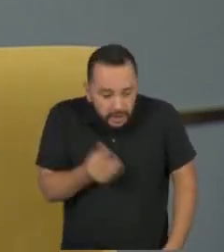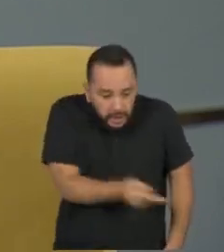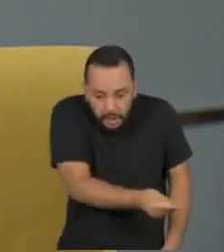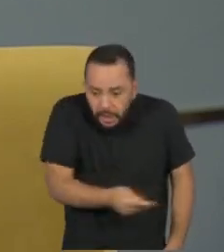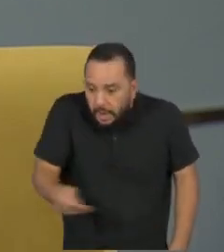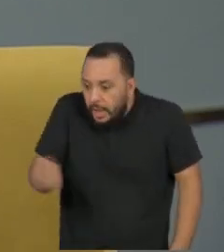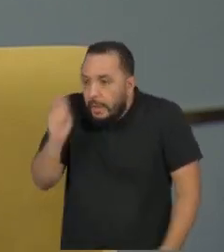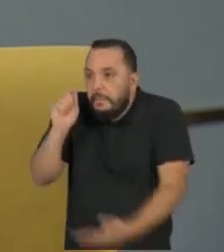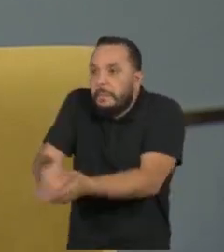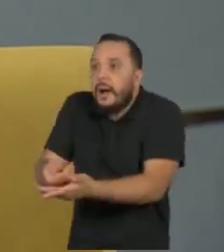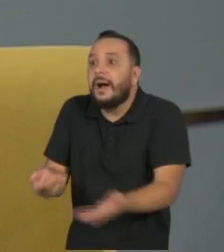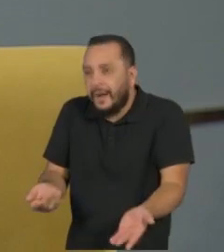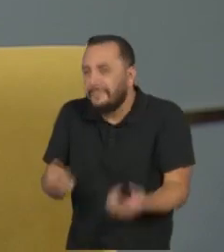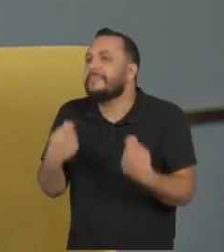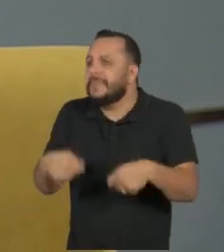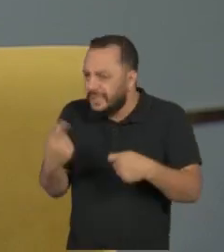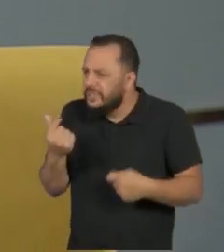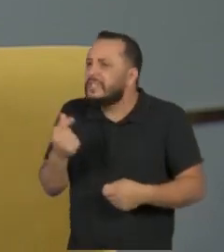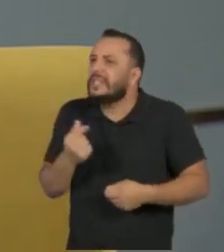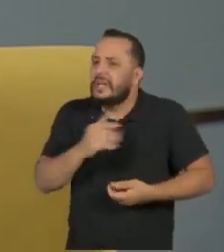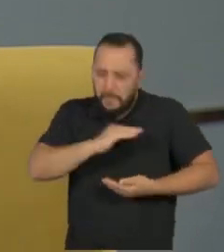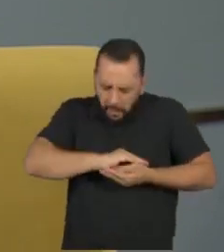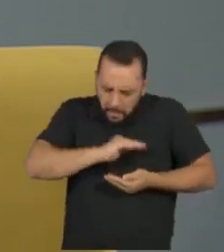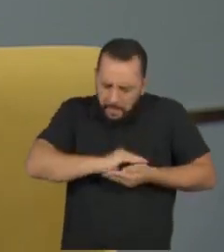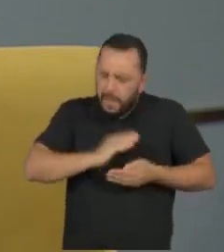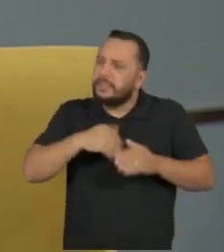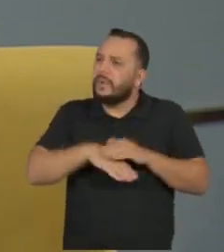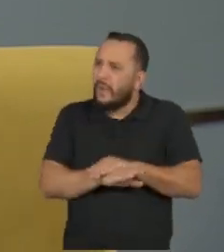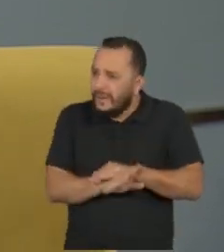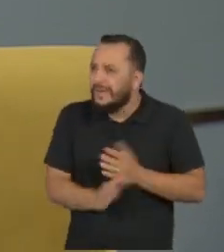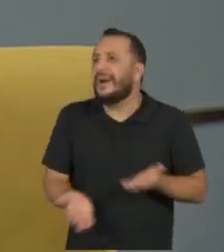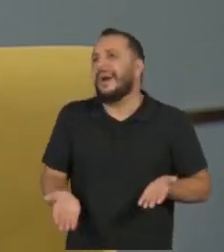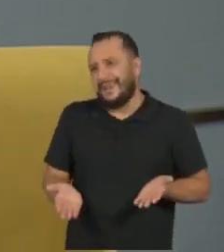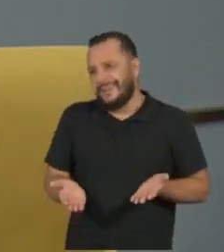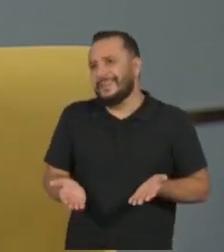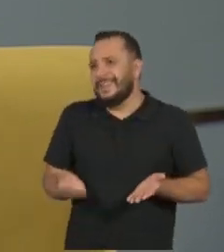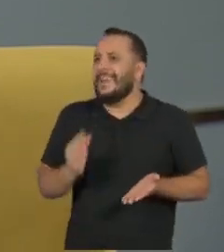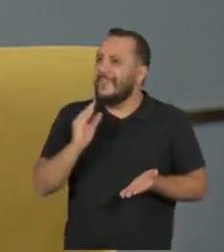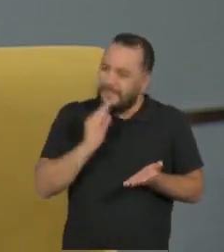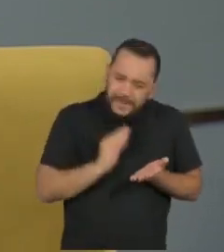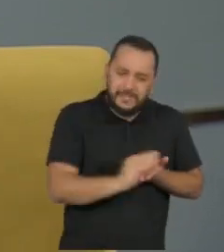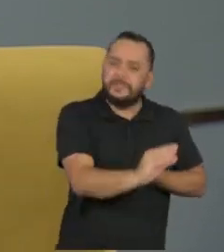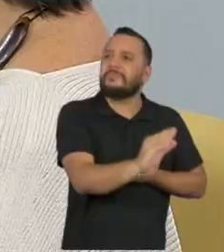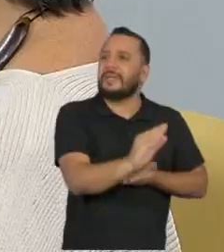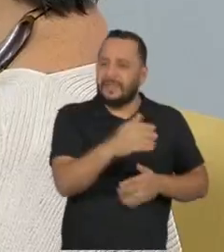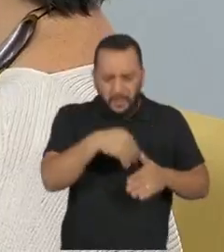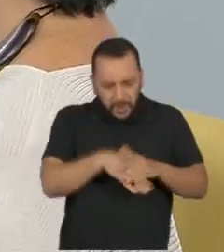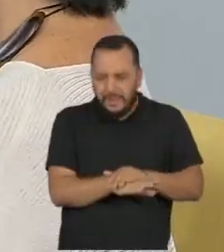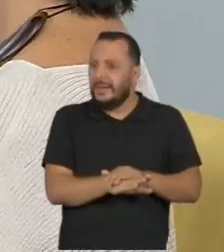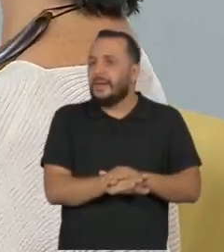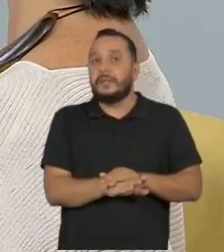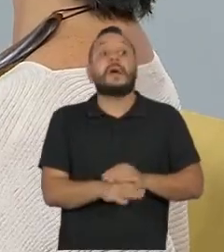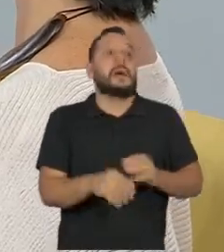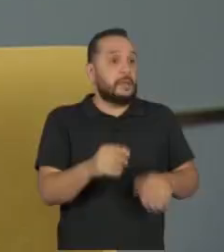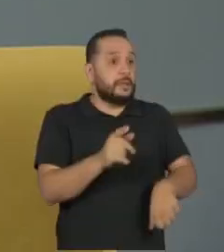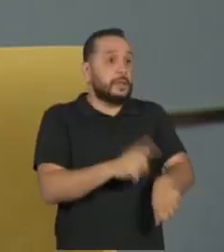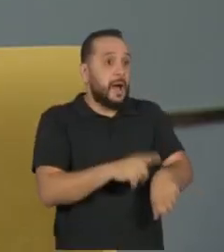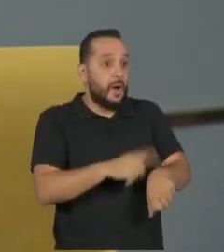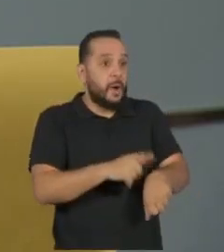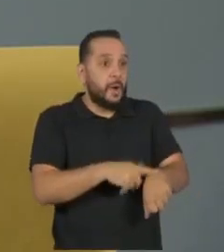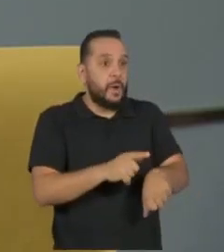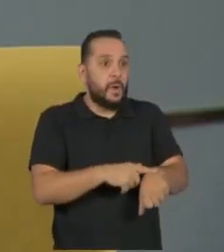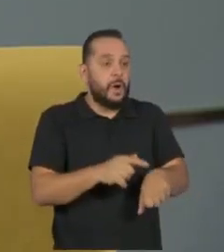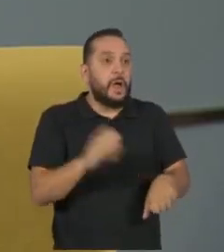dinheiro guardado numa poupança, num investimento conservador de liquidez diária. Para na hora do aperto, tem